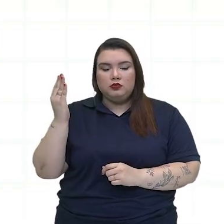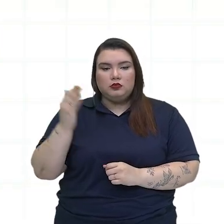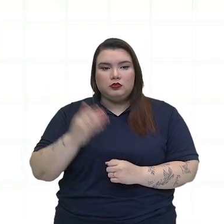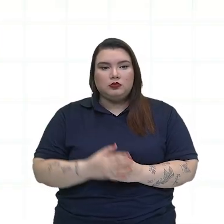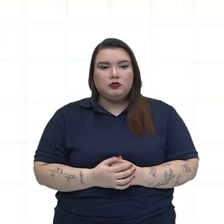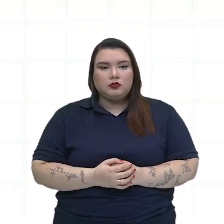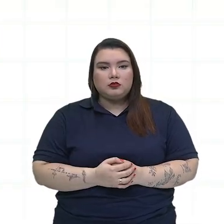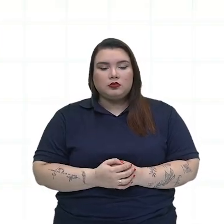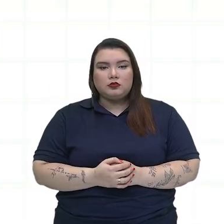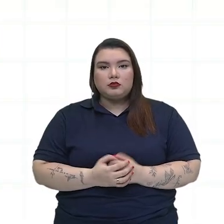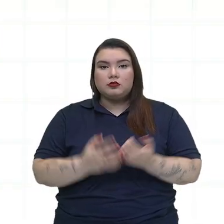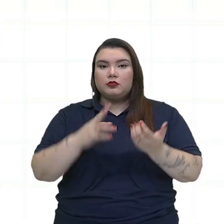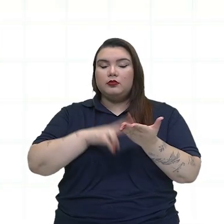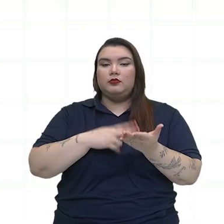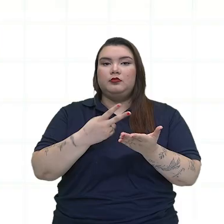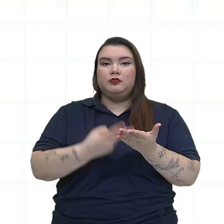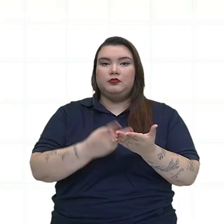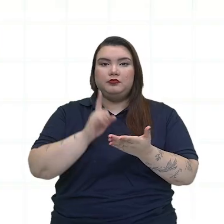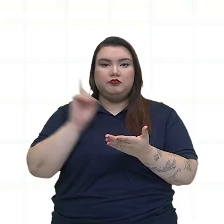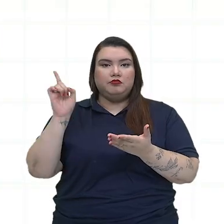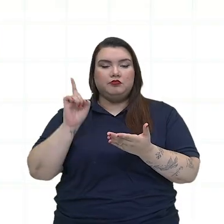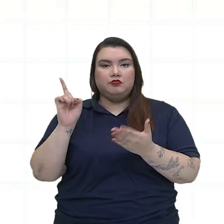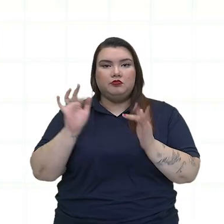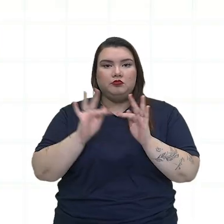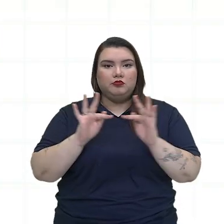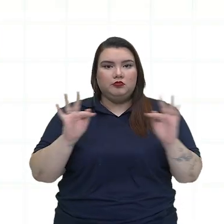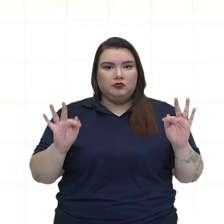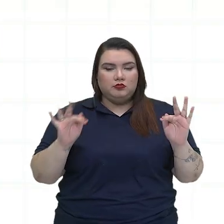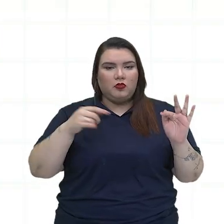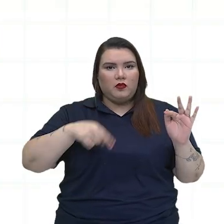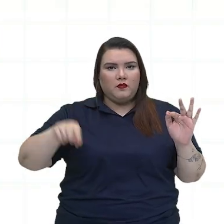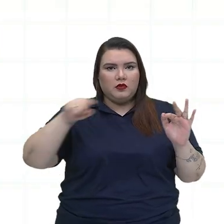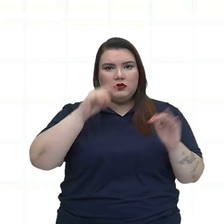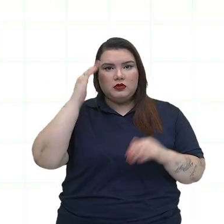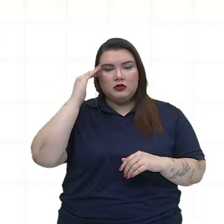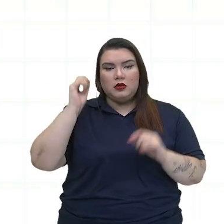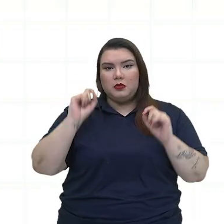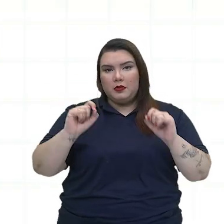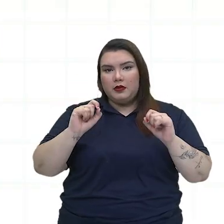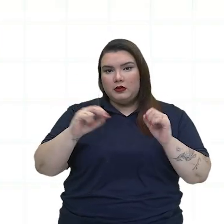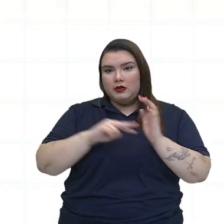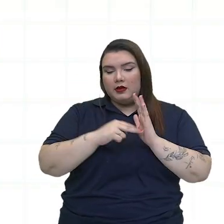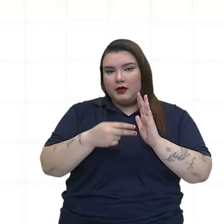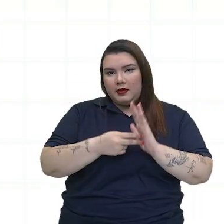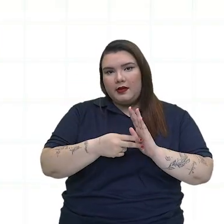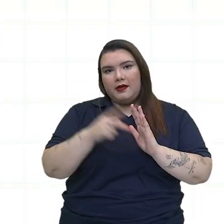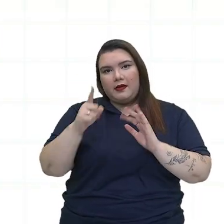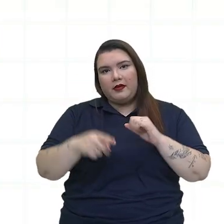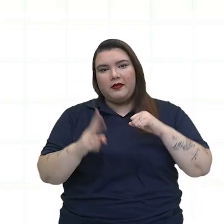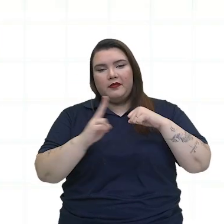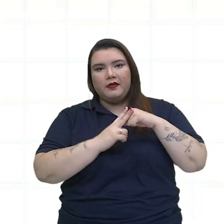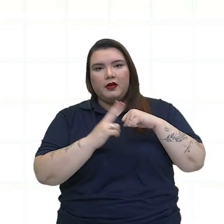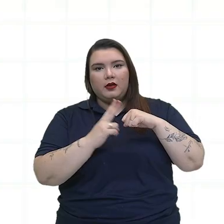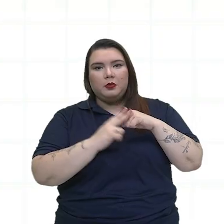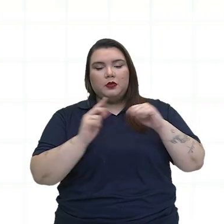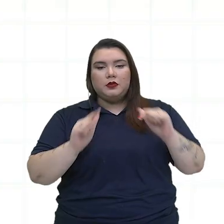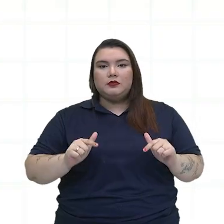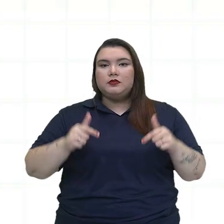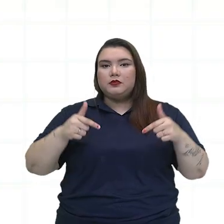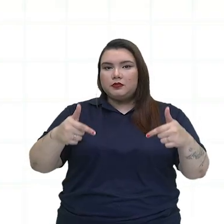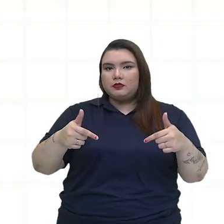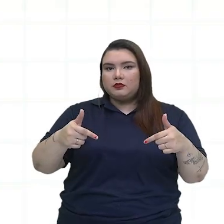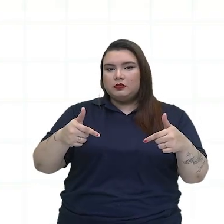verb. Action verb. Vocês conseguem imaginar o que significa, né? Que é um verbo